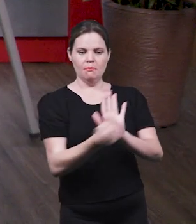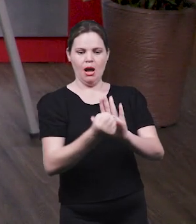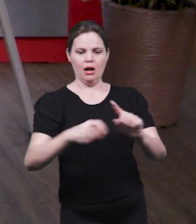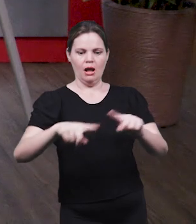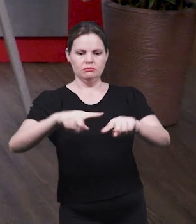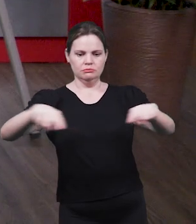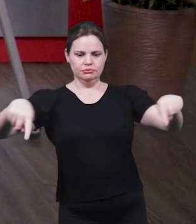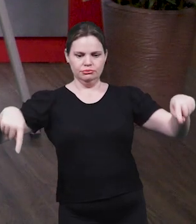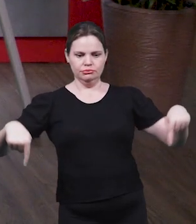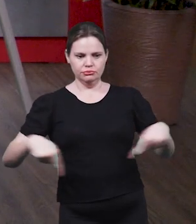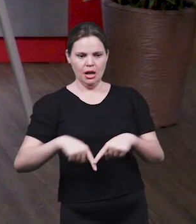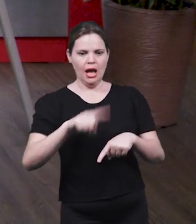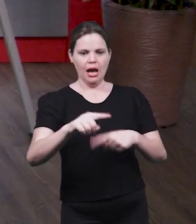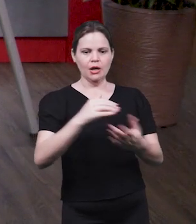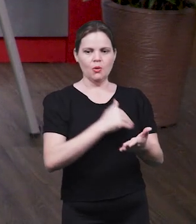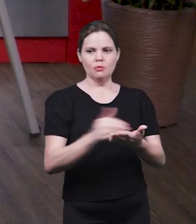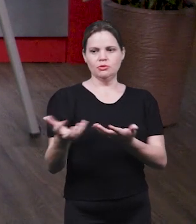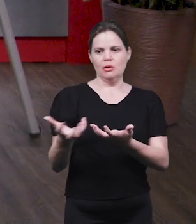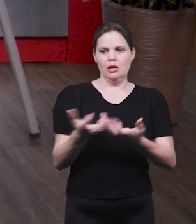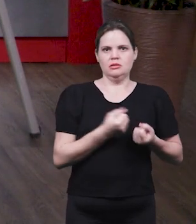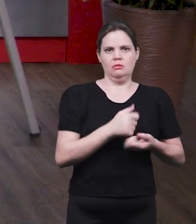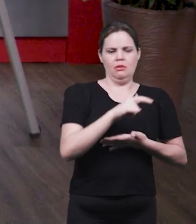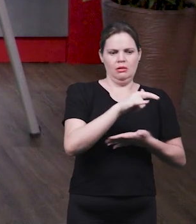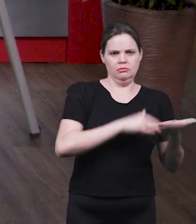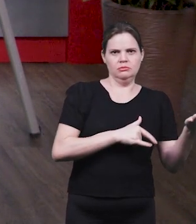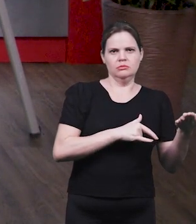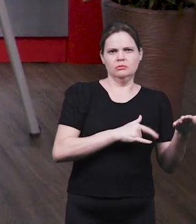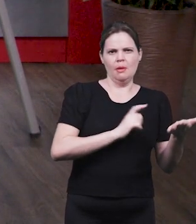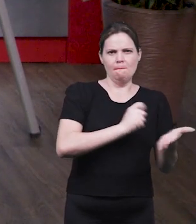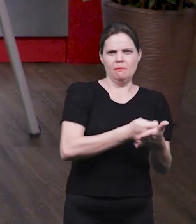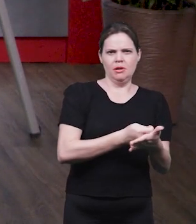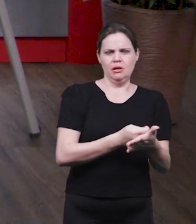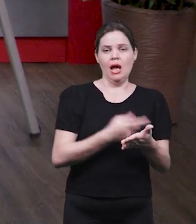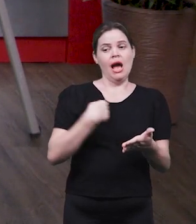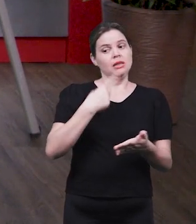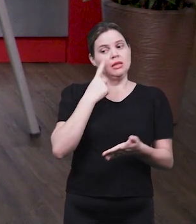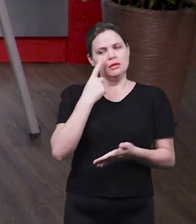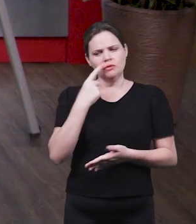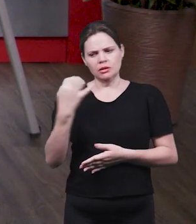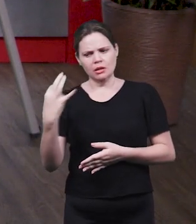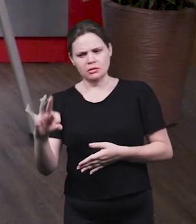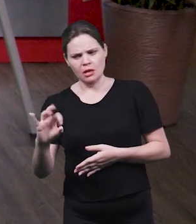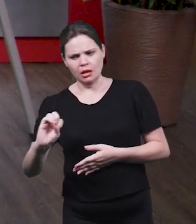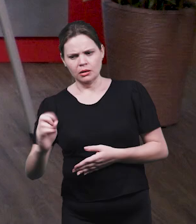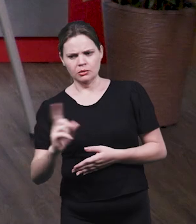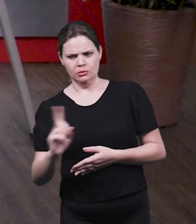realmente trata de terreno de marinha? Essa demarcação foi correta? É 100% do imóvel? Então, além